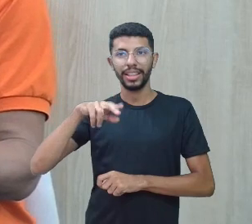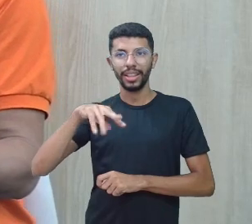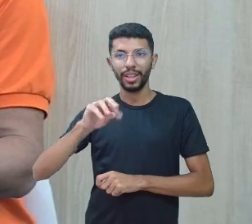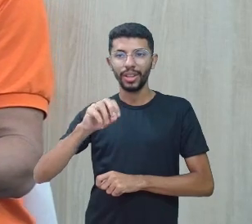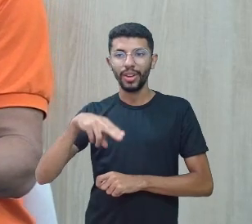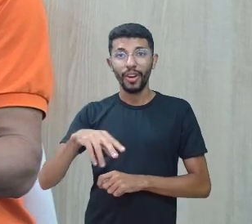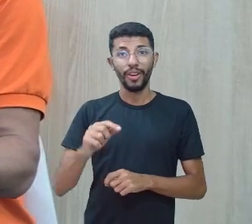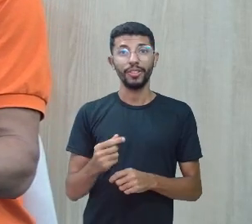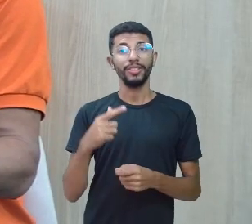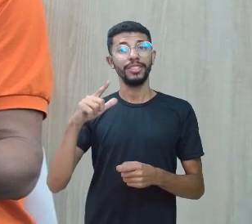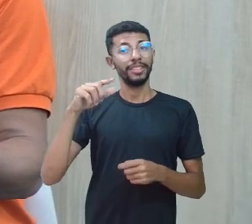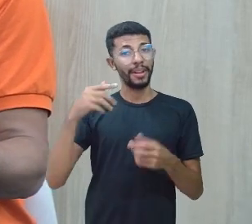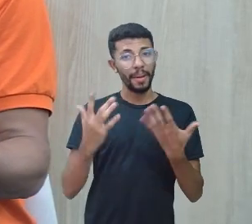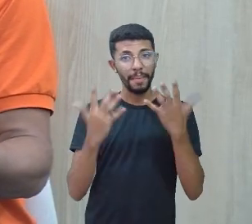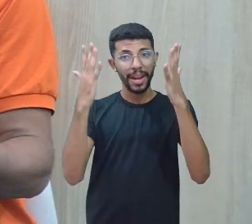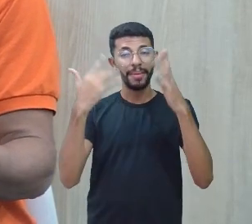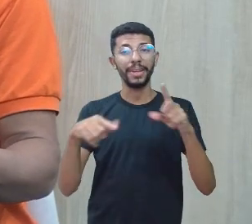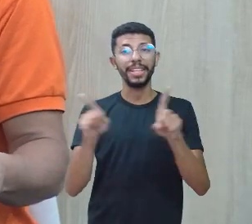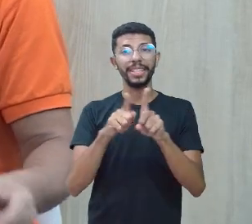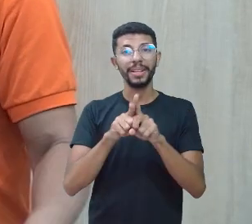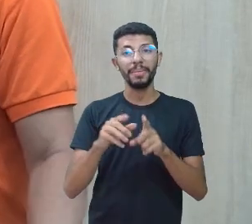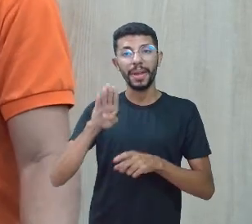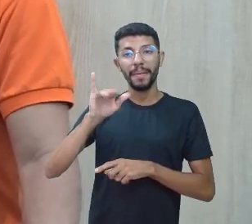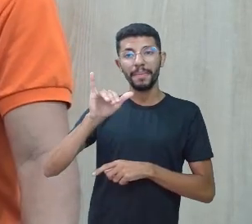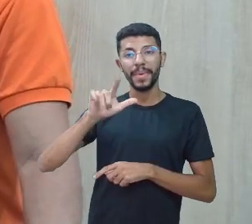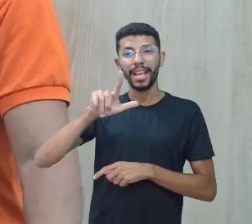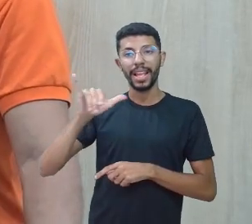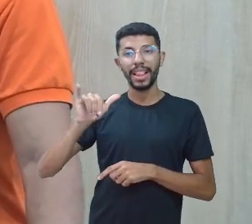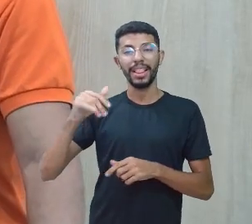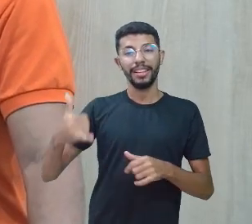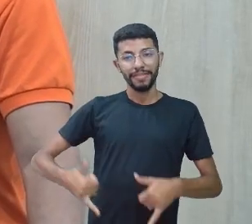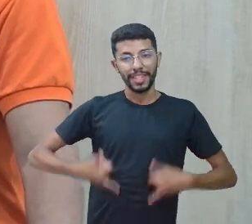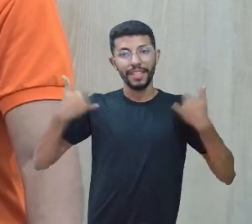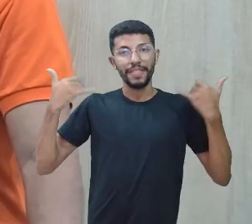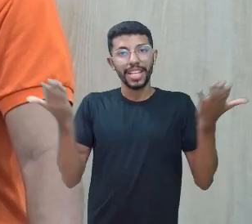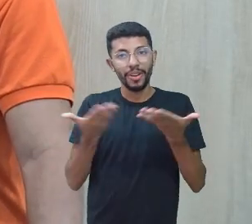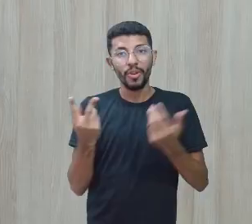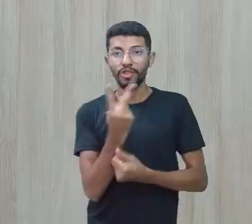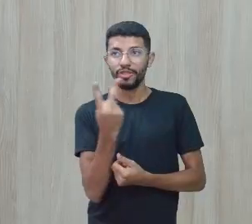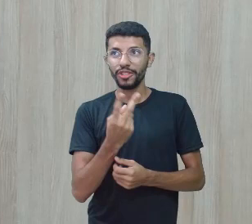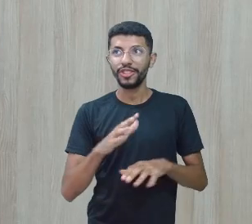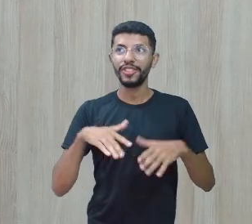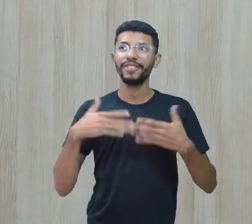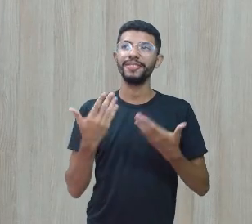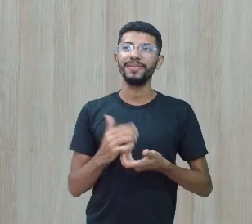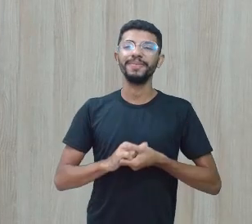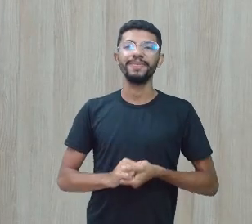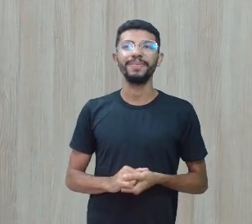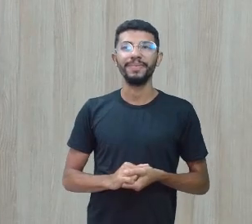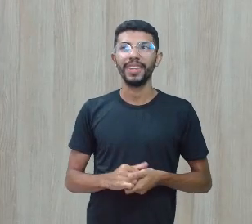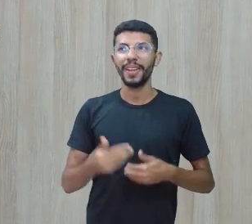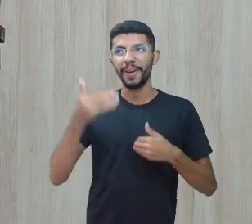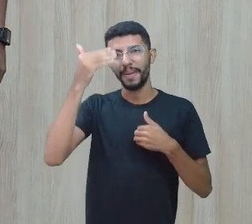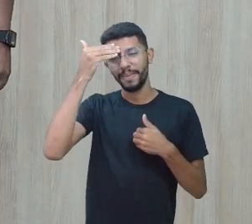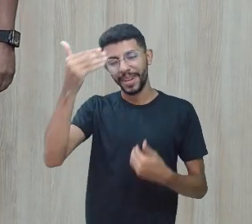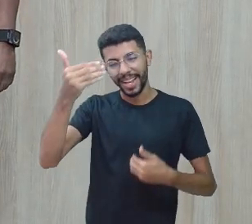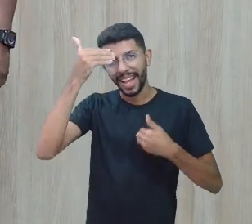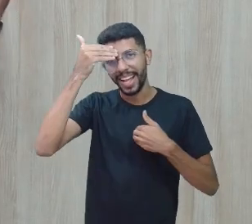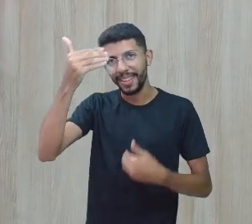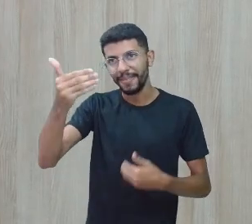também está aniversariando. Então, parabéns para os dois. Não é? É isso, professor. Muitíssimo obrigado, muitíssimo